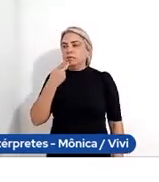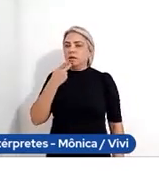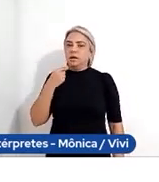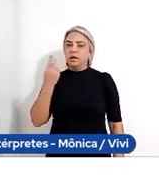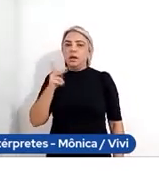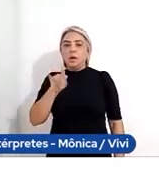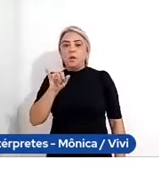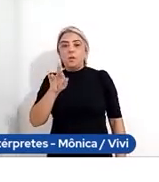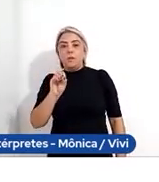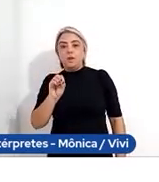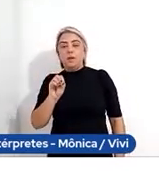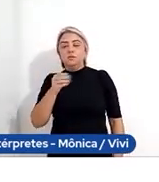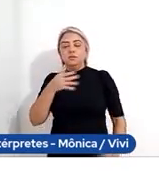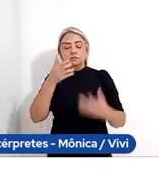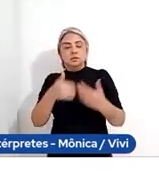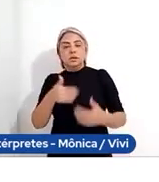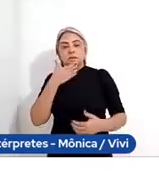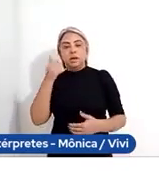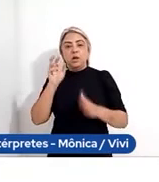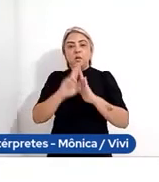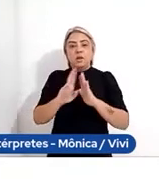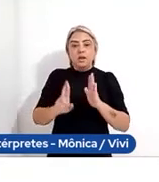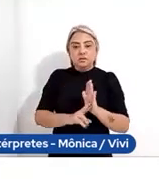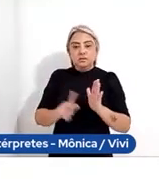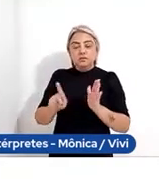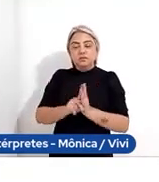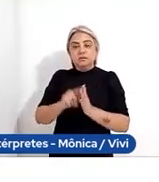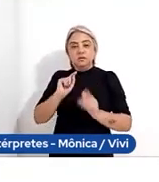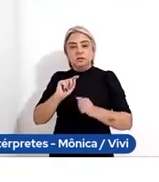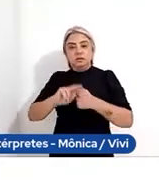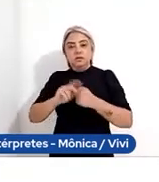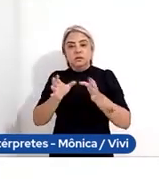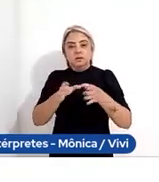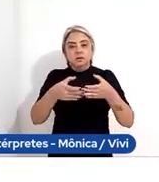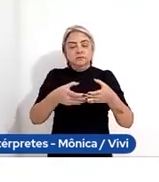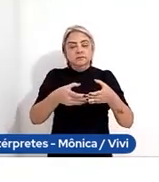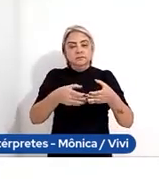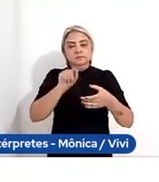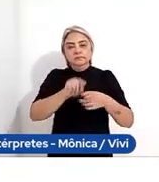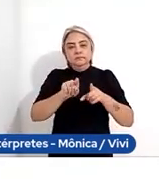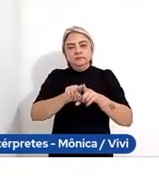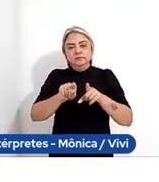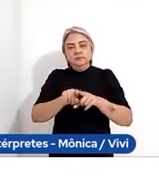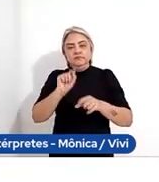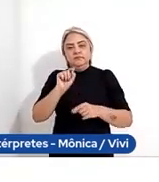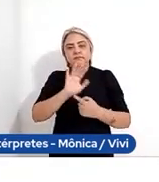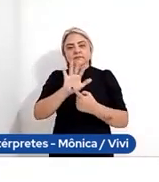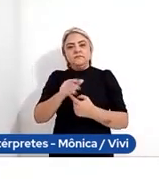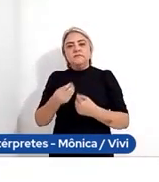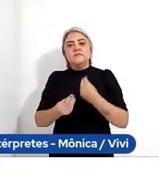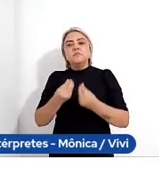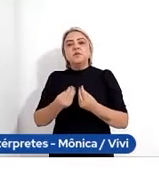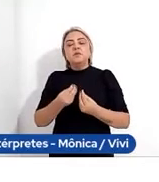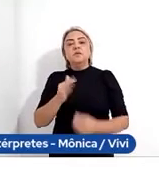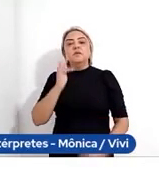poderia explicar melhor isso, mas a patente ela provoca um monopólio agora, mas ela é também uma sinalização de como